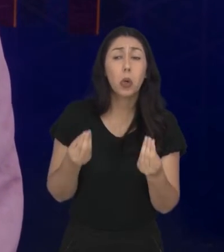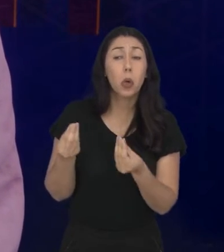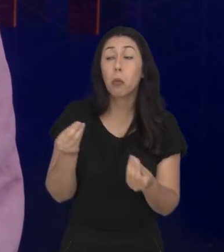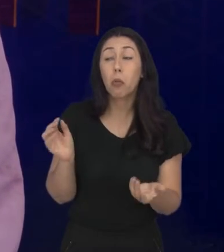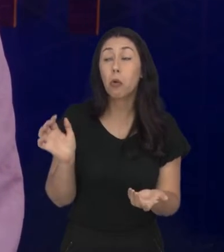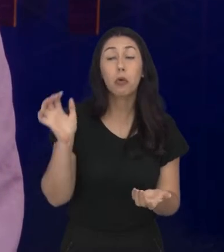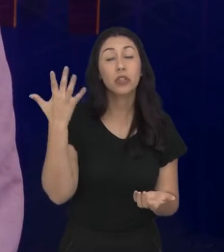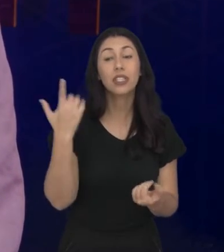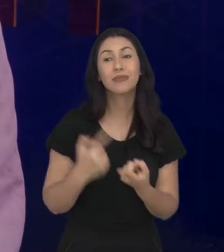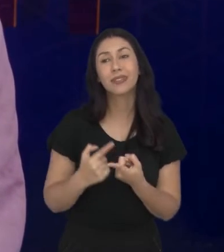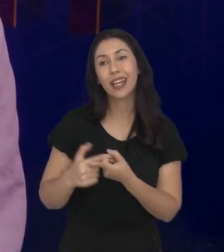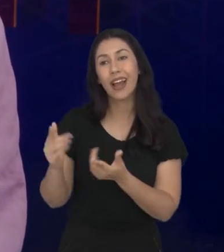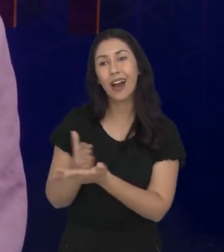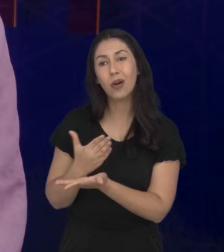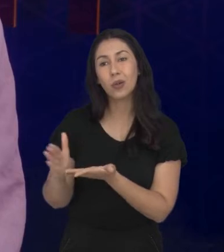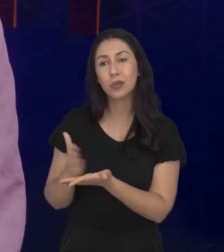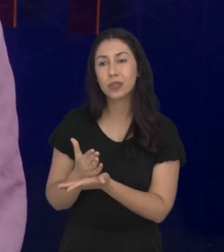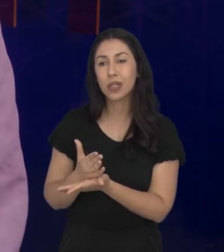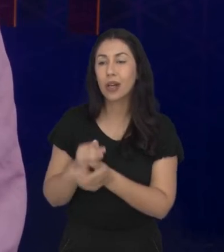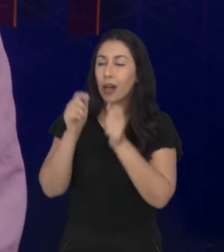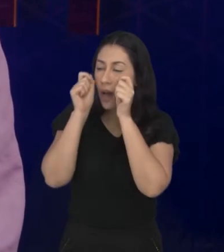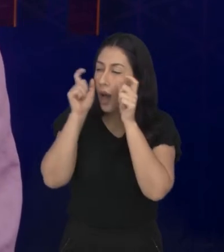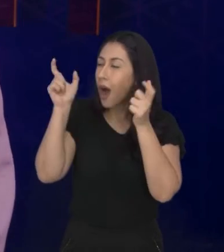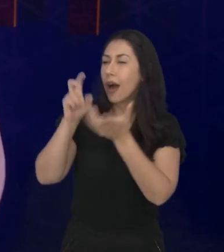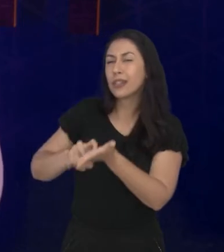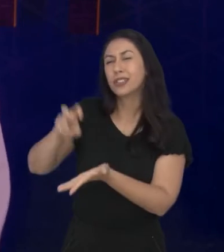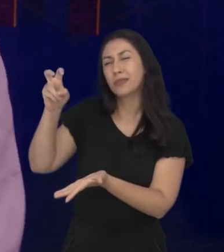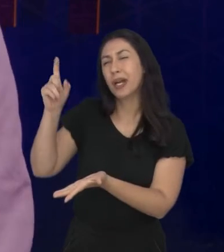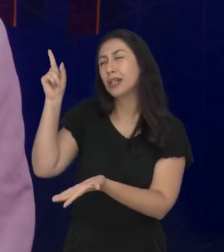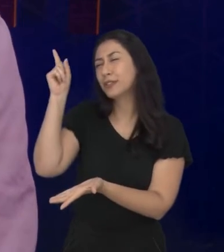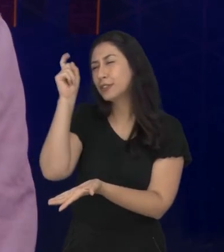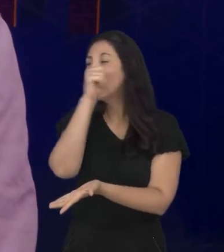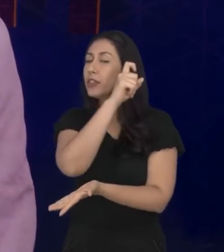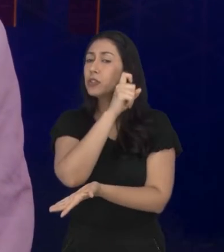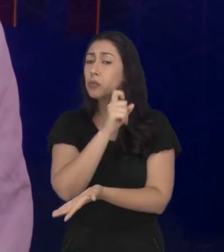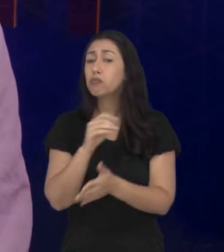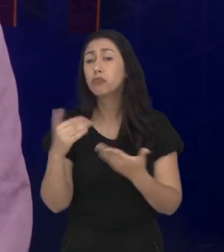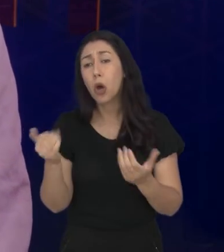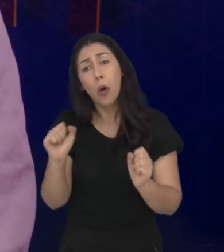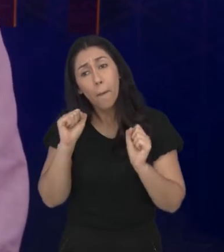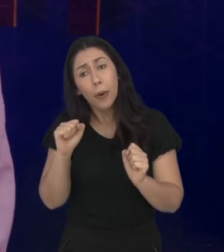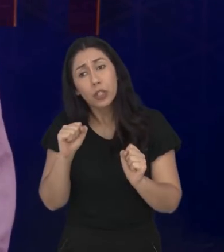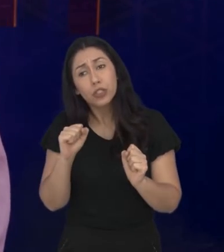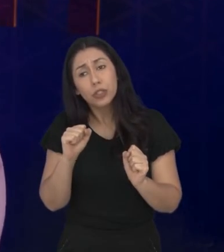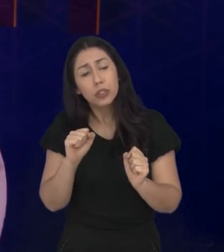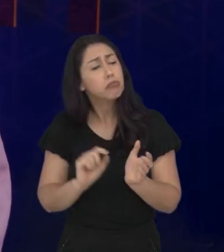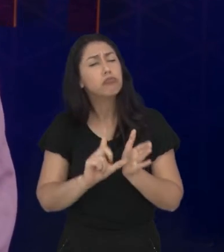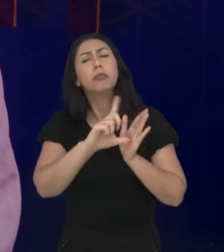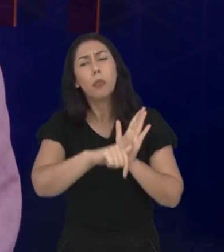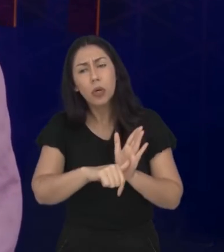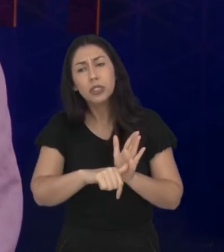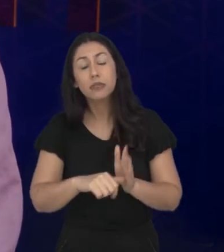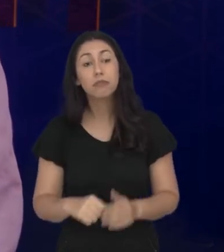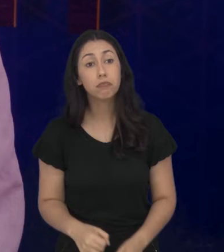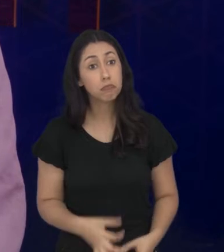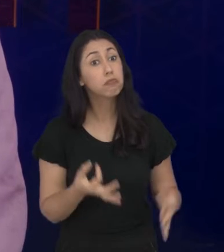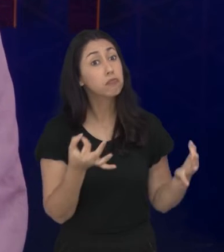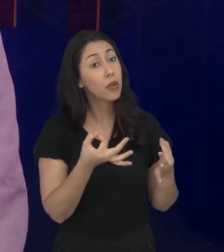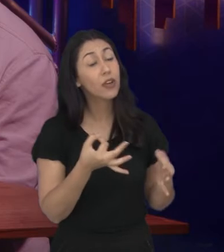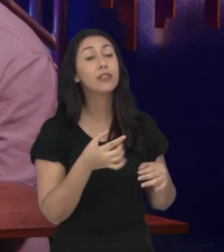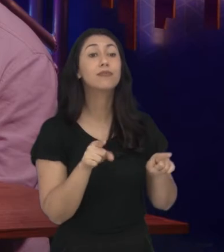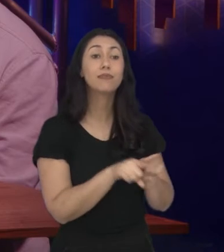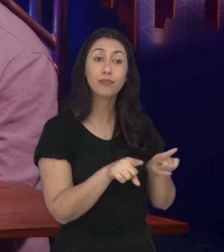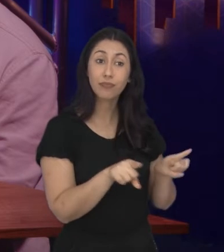esse pessoal tem maior dificuldade de acordar de manhã, então coloca para acordar mais tarde e funcionar até mais tarde também.